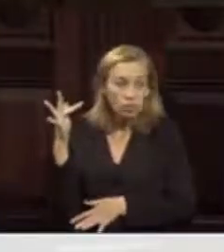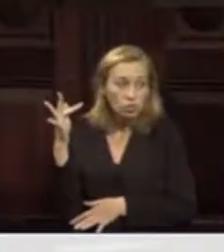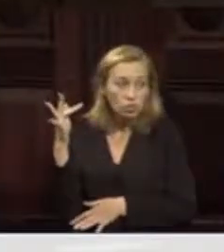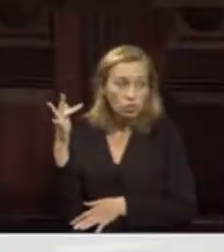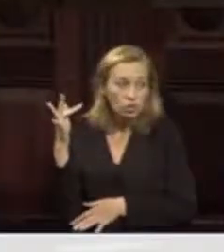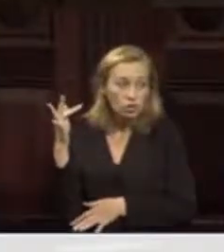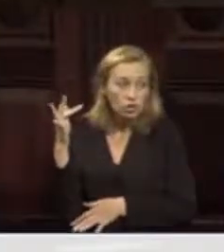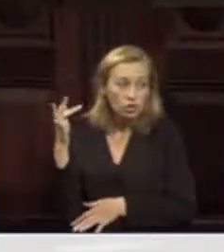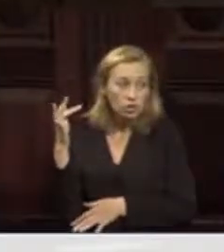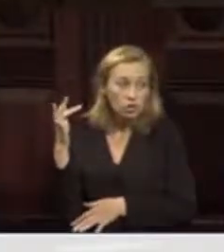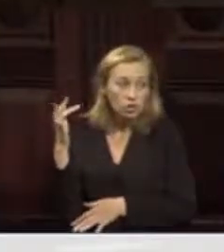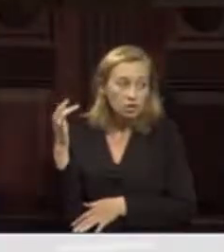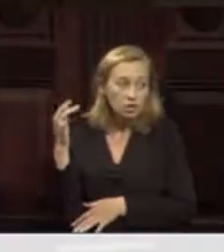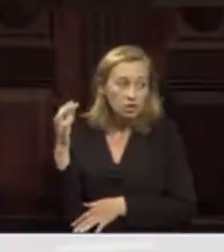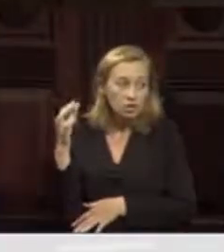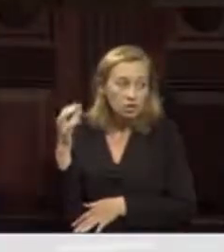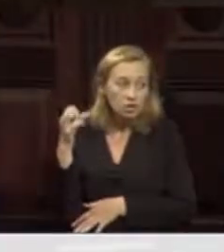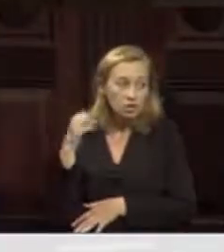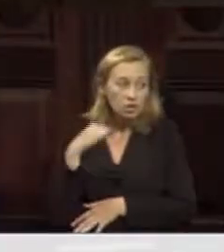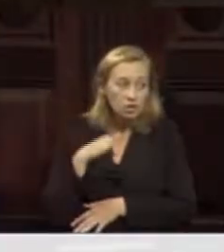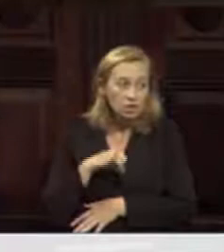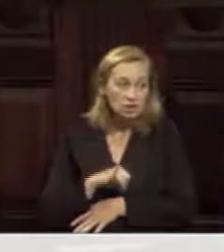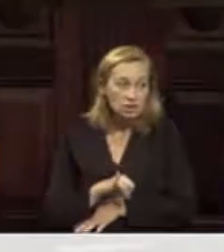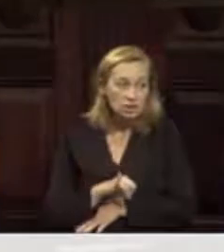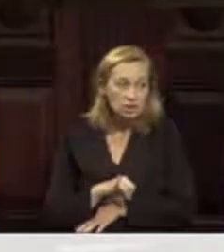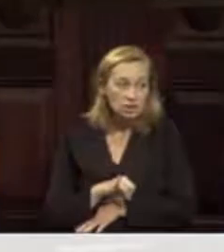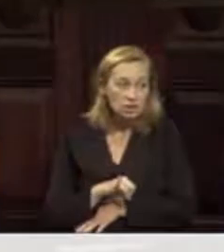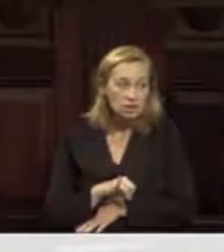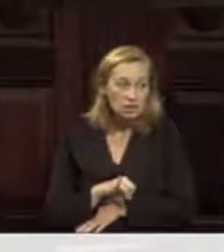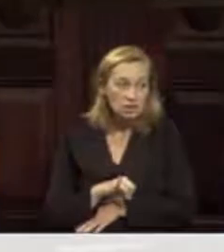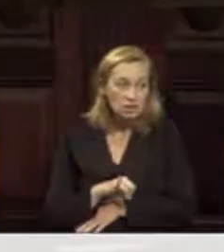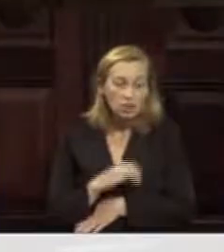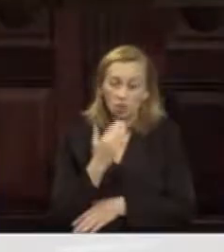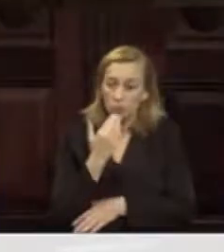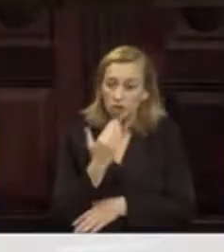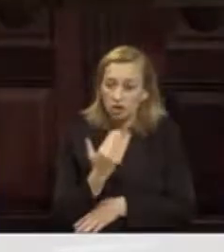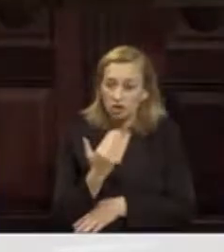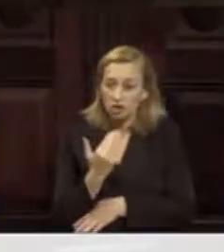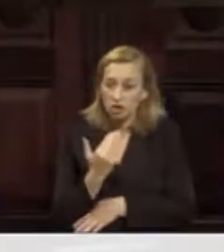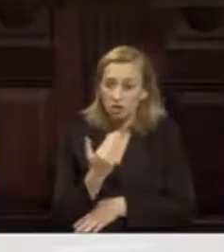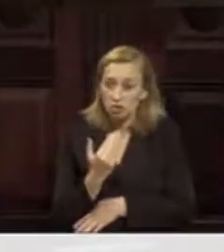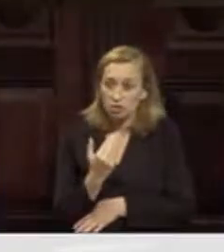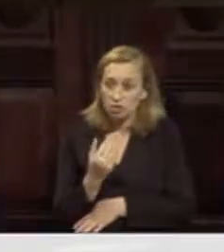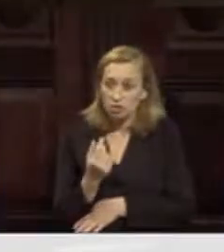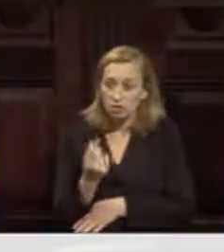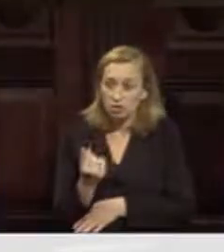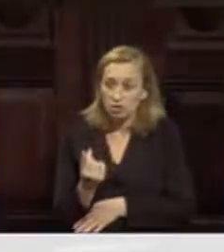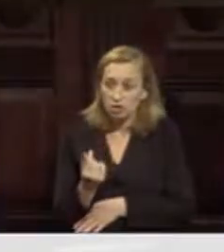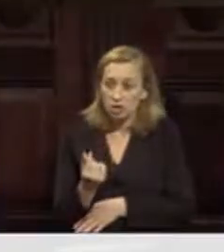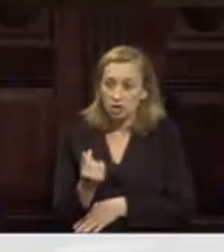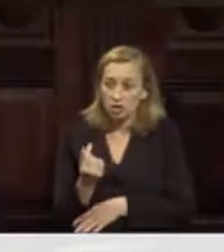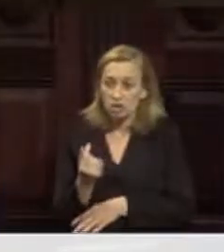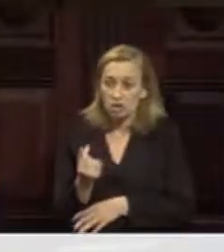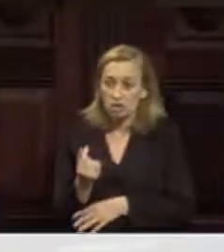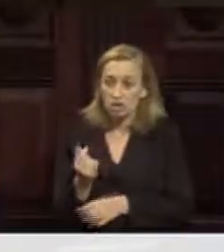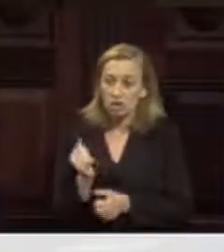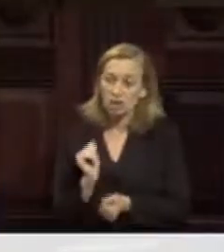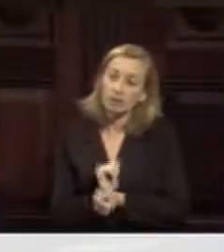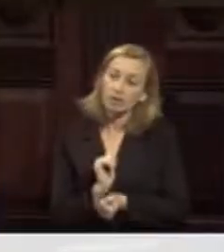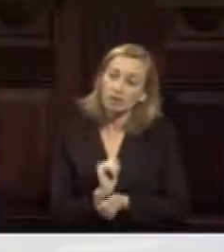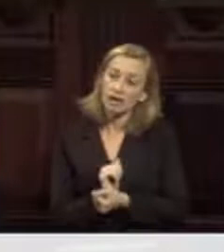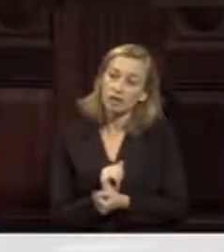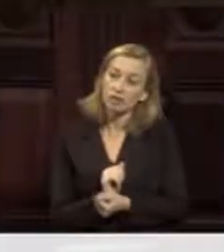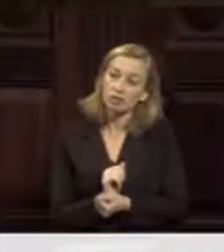que foi pedido pela intervenção, ainda no que se refere às verbas, foi atendido, seja pelo